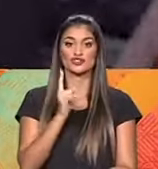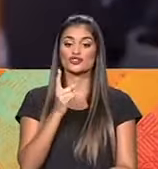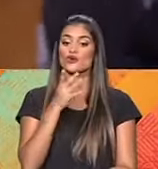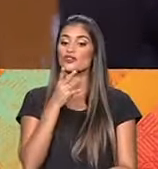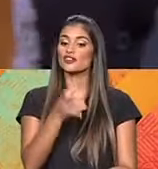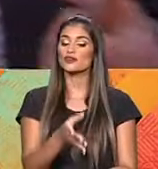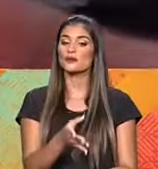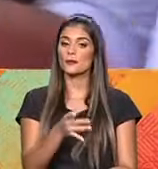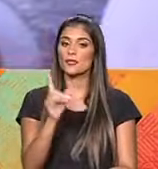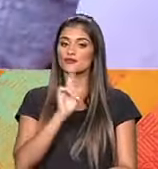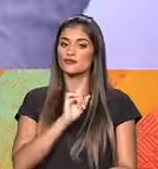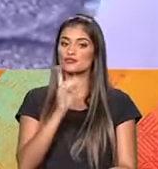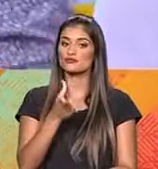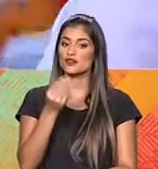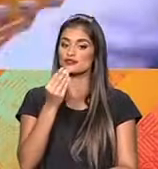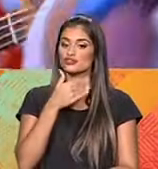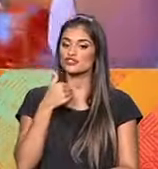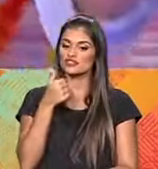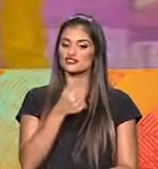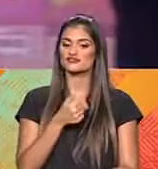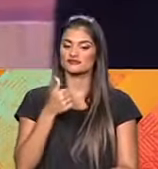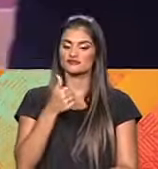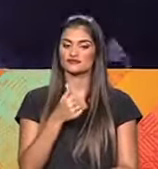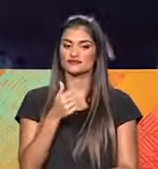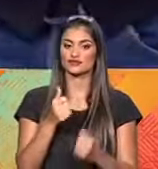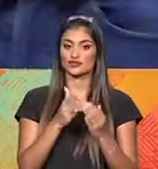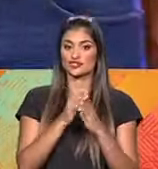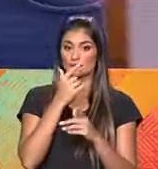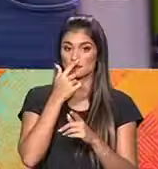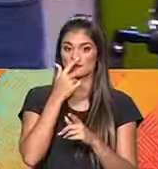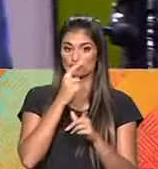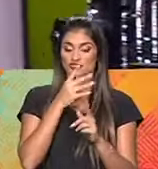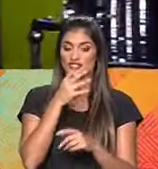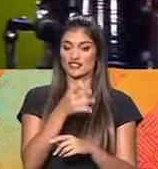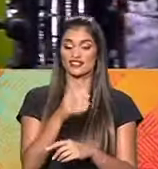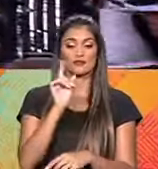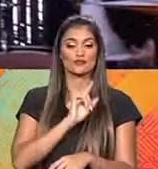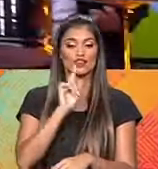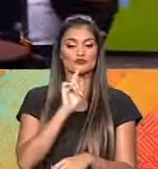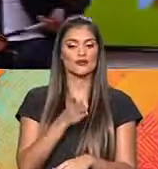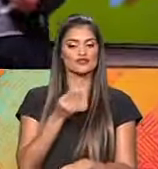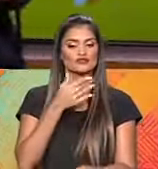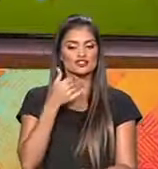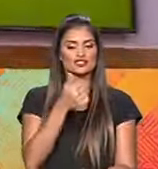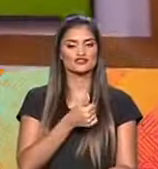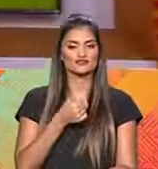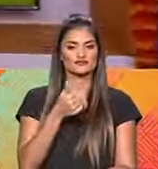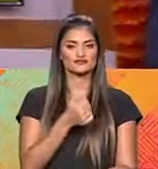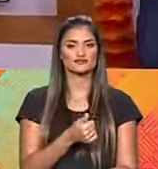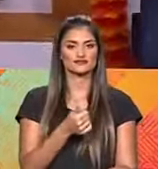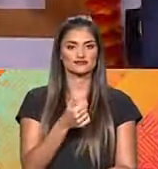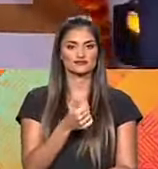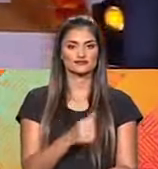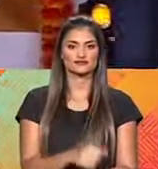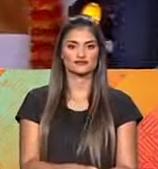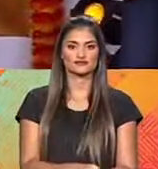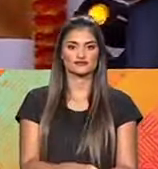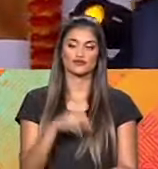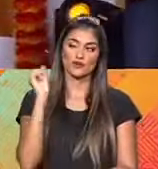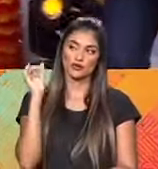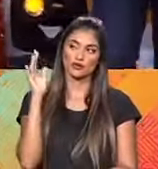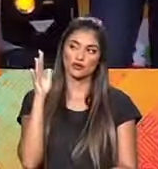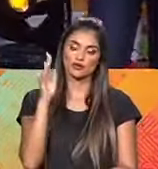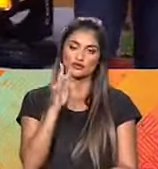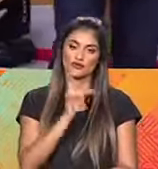eu digo, as mulheres estão mais bonitas. E todos dizem, as mulheres estão mais bonitas. Elas são a luz e